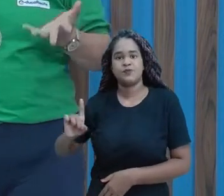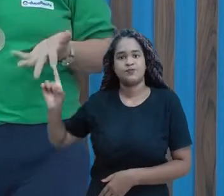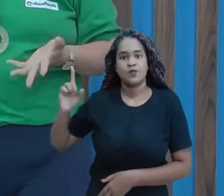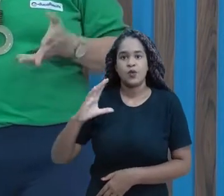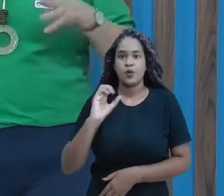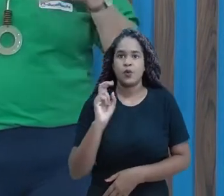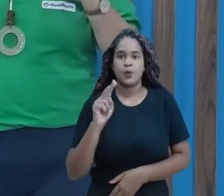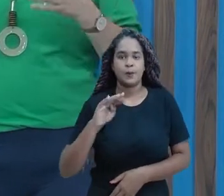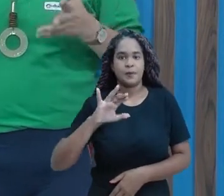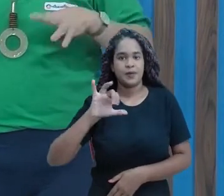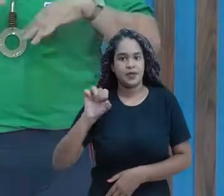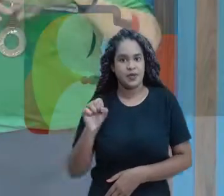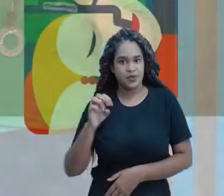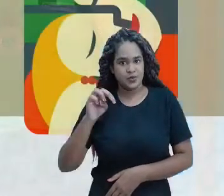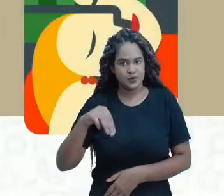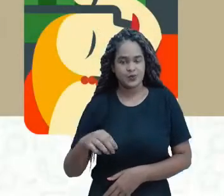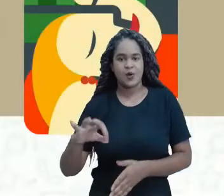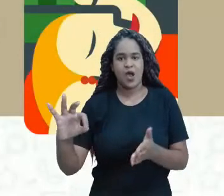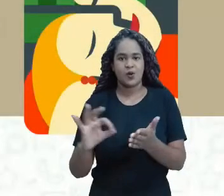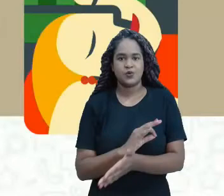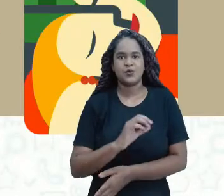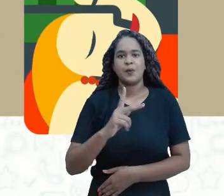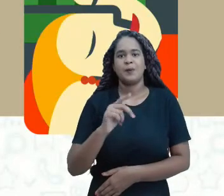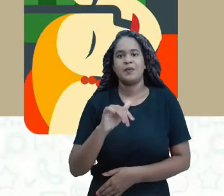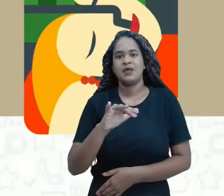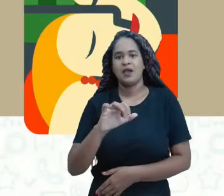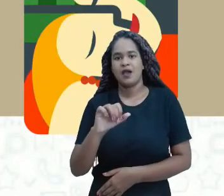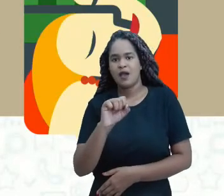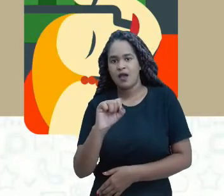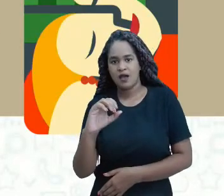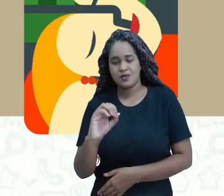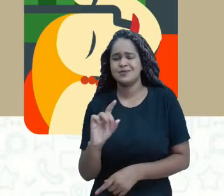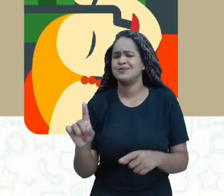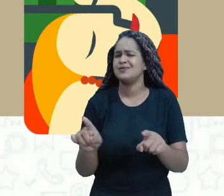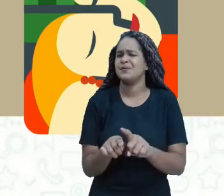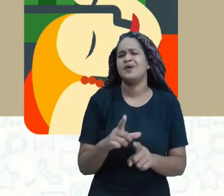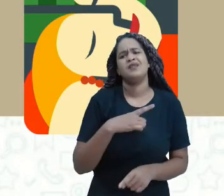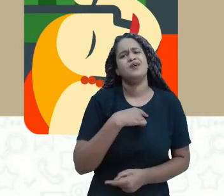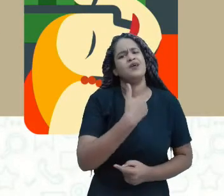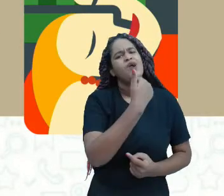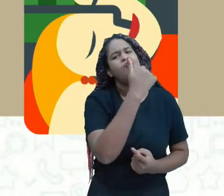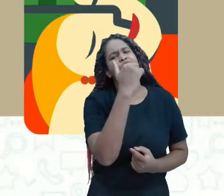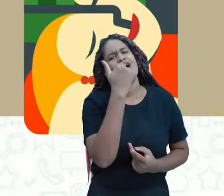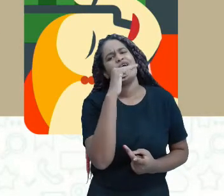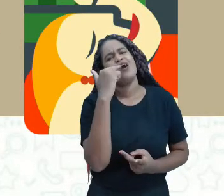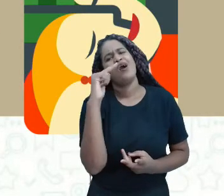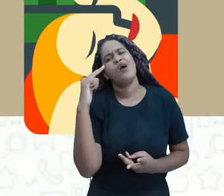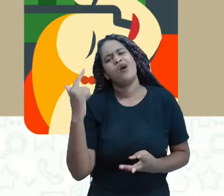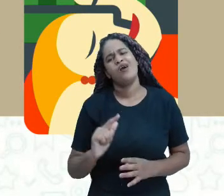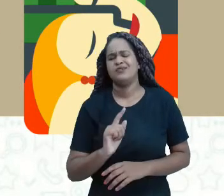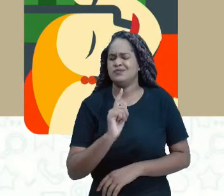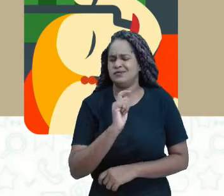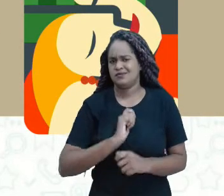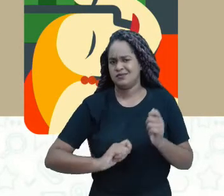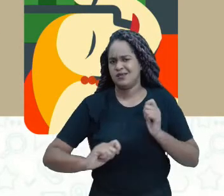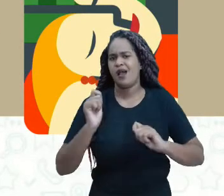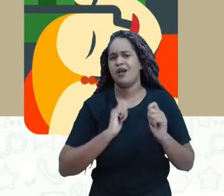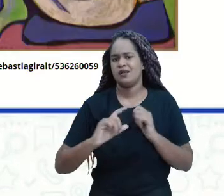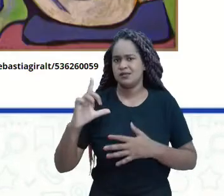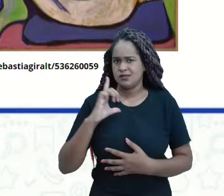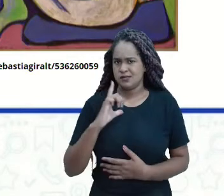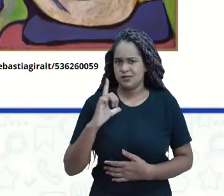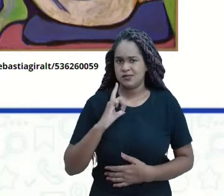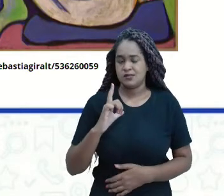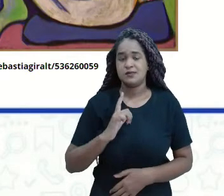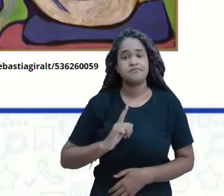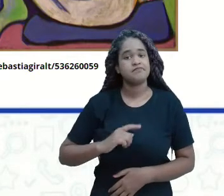né, de Picasso e Braque. Existiam outros artistas, inclusive influenciou muito a arte brasileira, o cubismo de Picasso, tá certo?